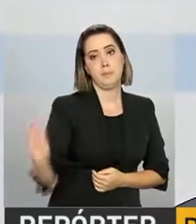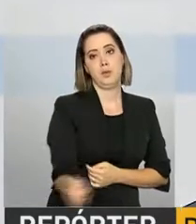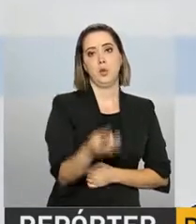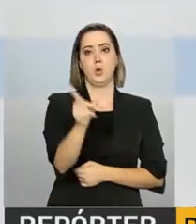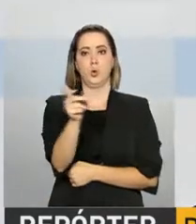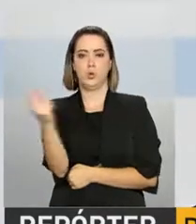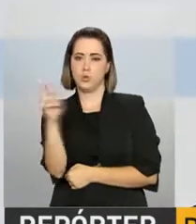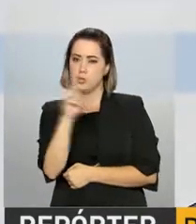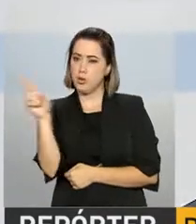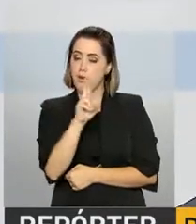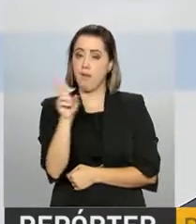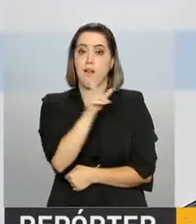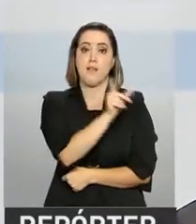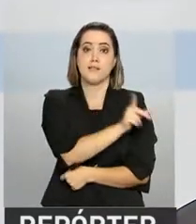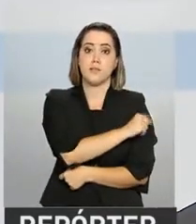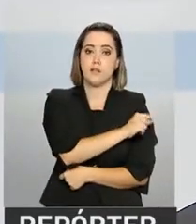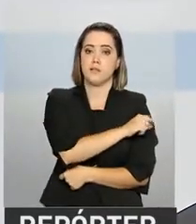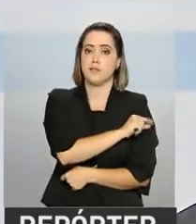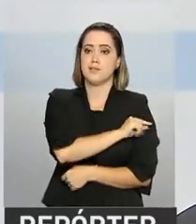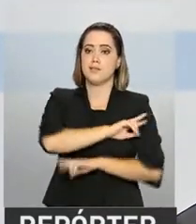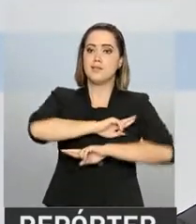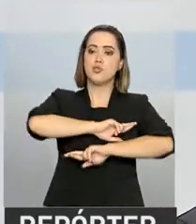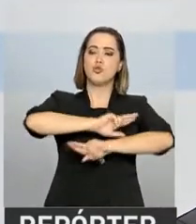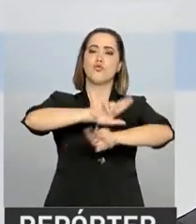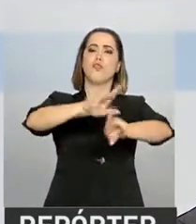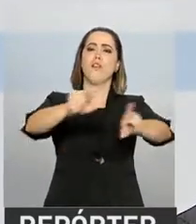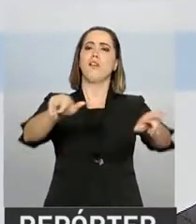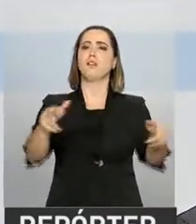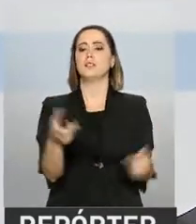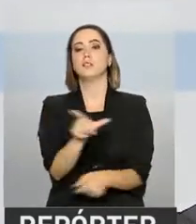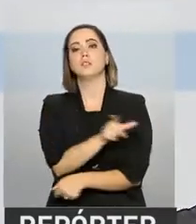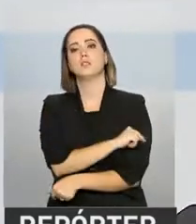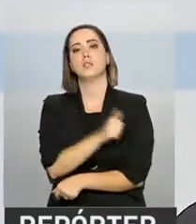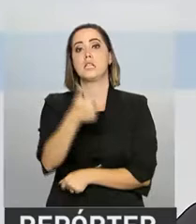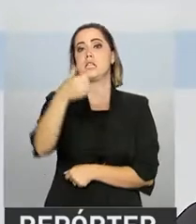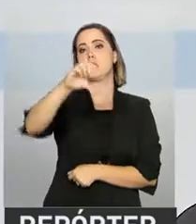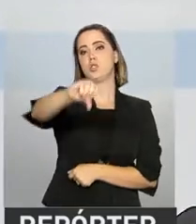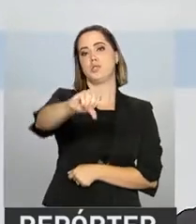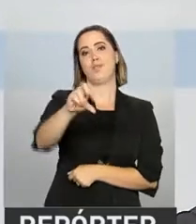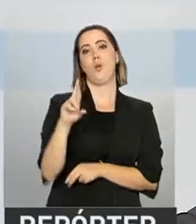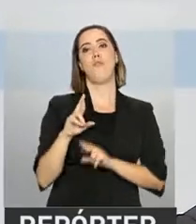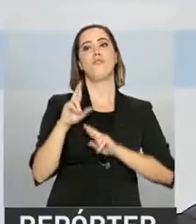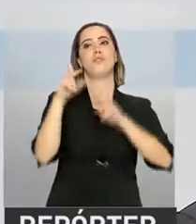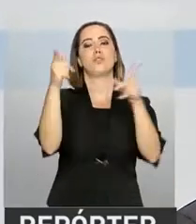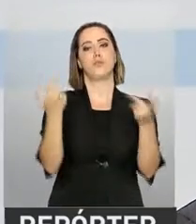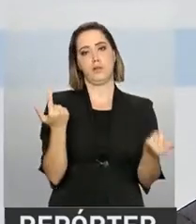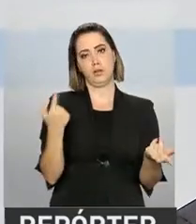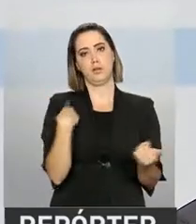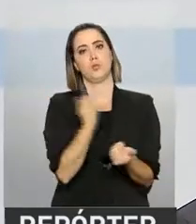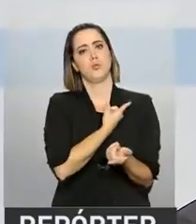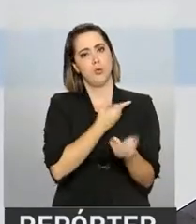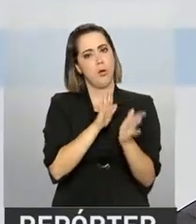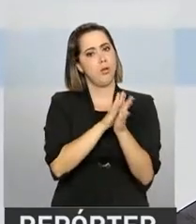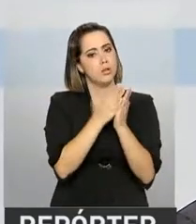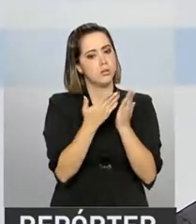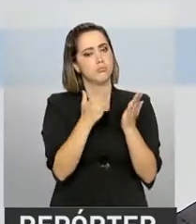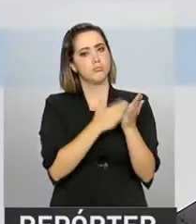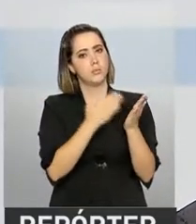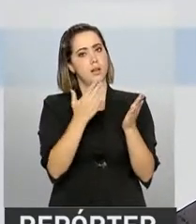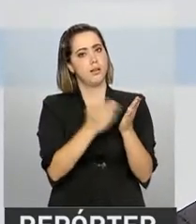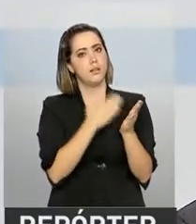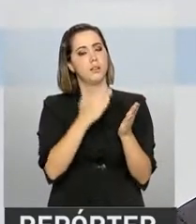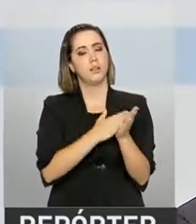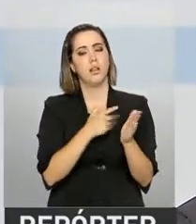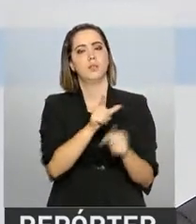em vacinas, 300 milhões de doses de 19 tipos diferentes de vacinas no nosso calendário